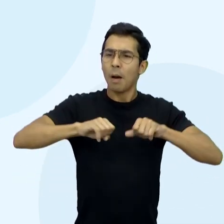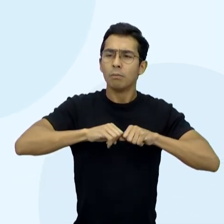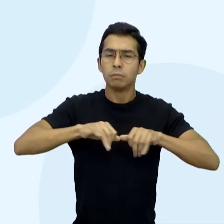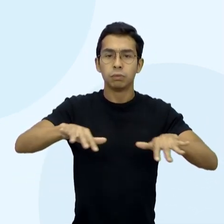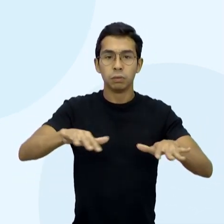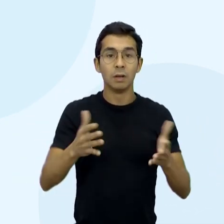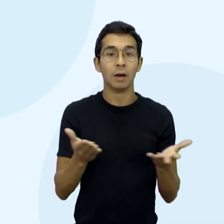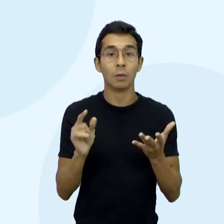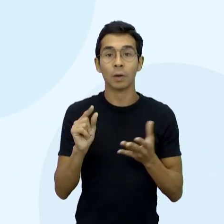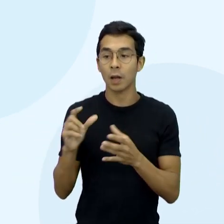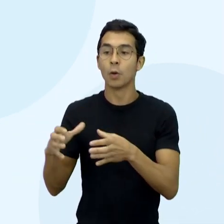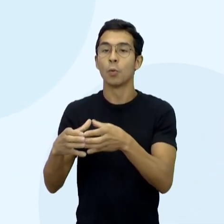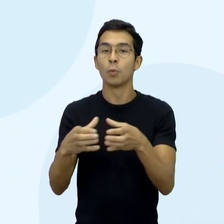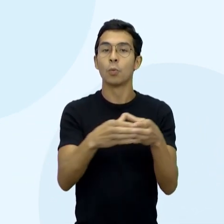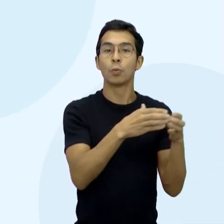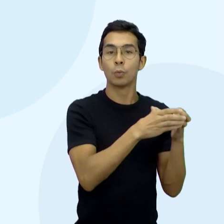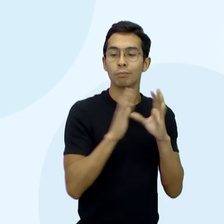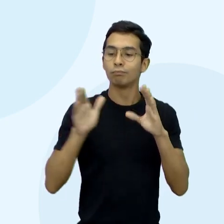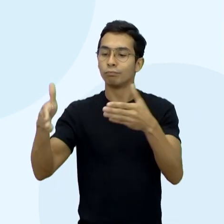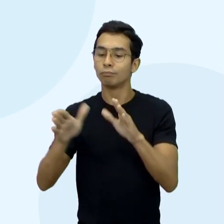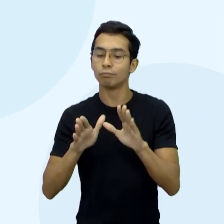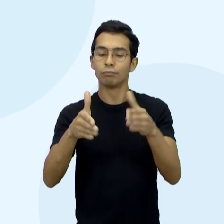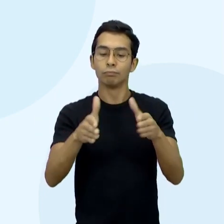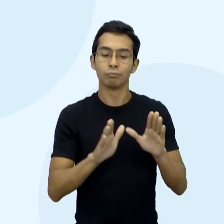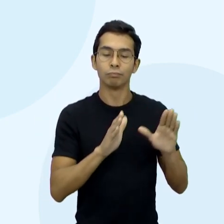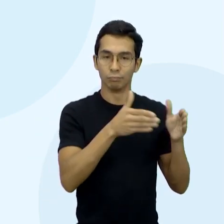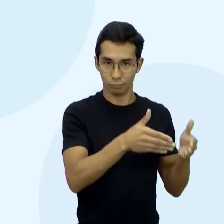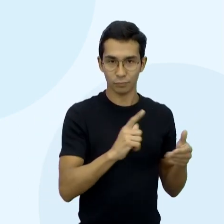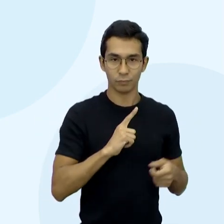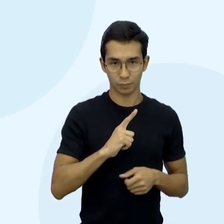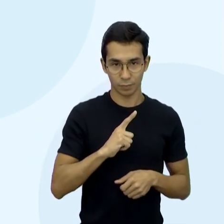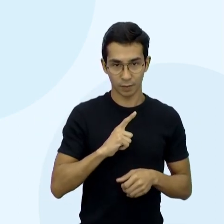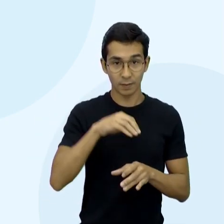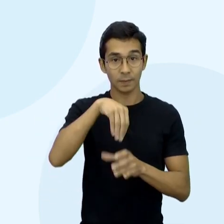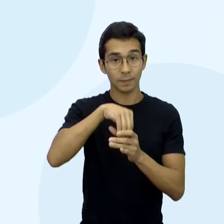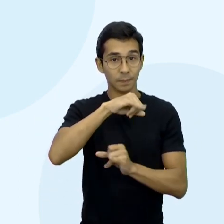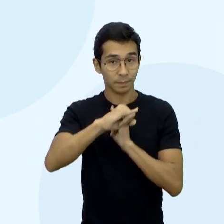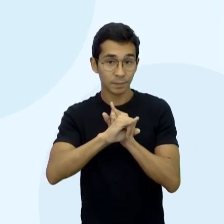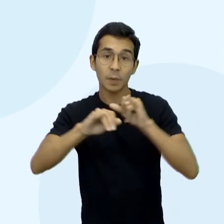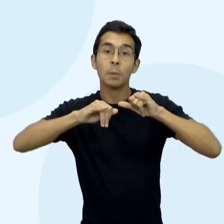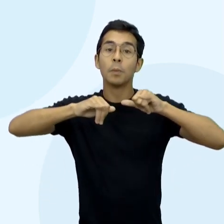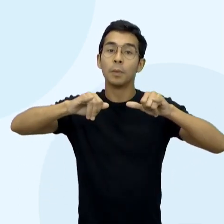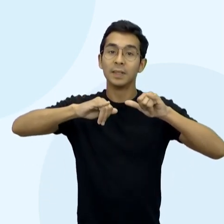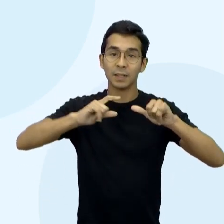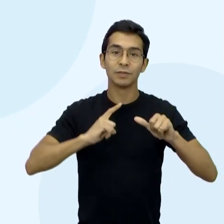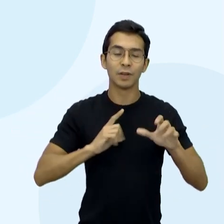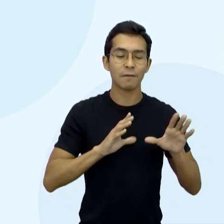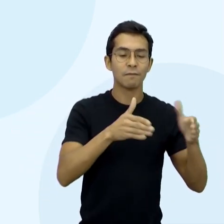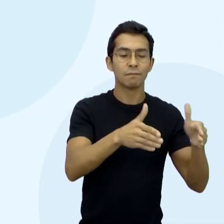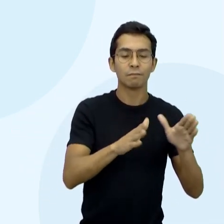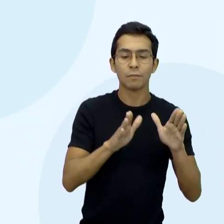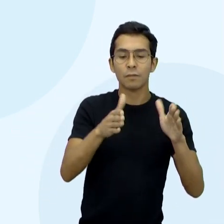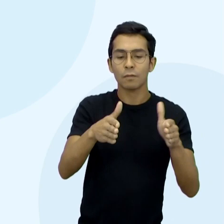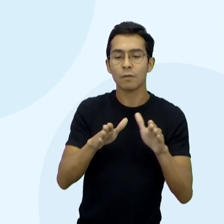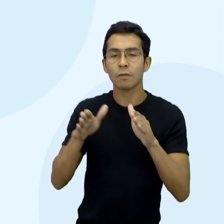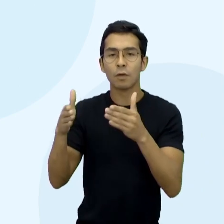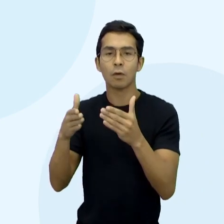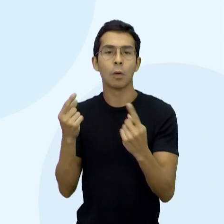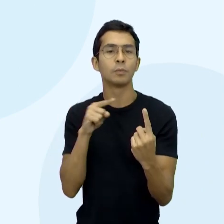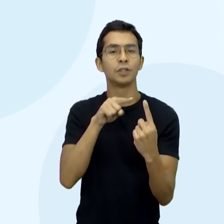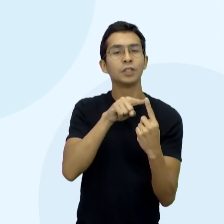grupos definidos de maneira mais cirúrgica. E a publicidade da internet permite direcionar os anúncios para o público-alvo